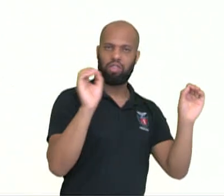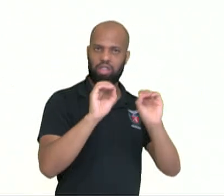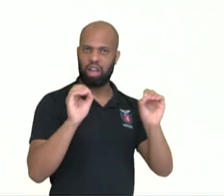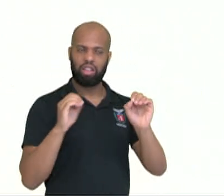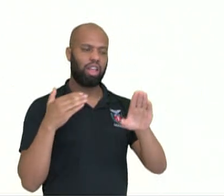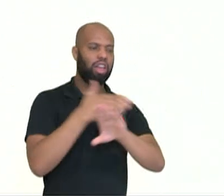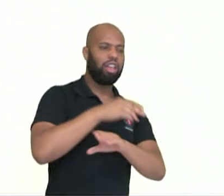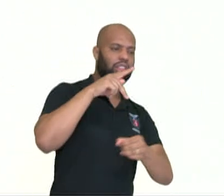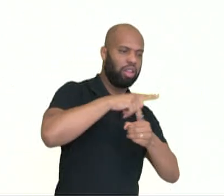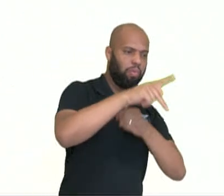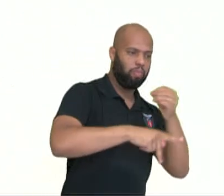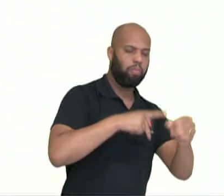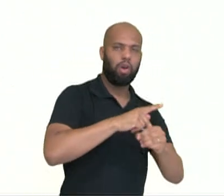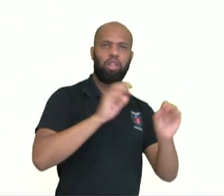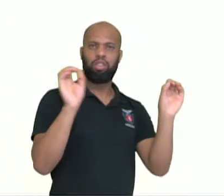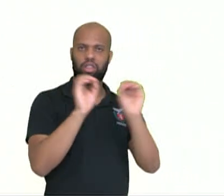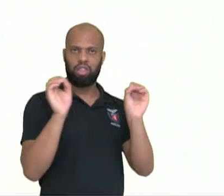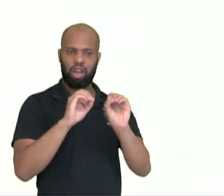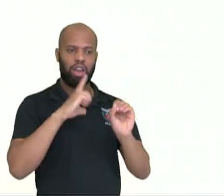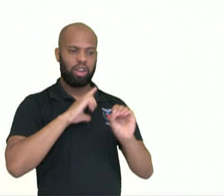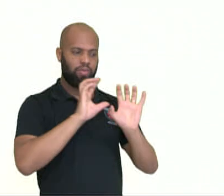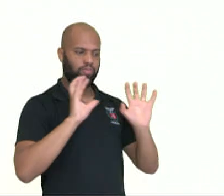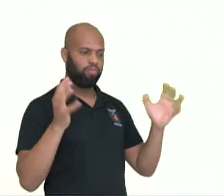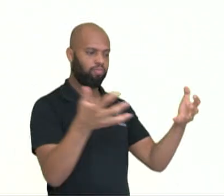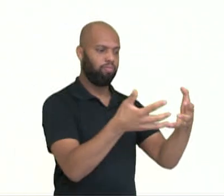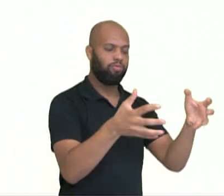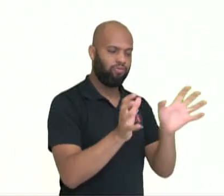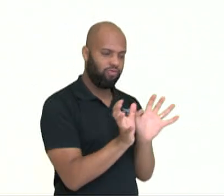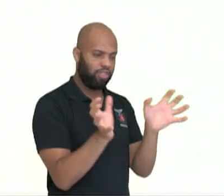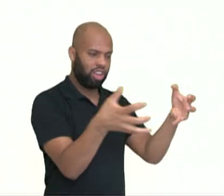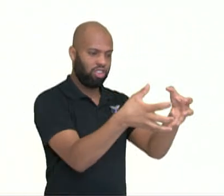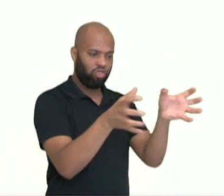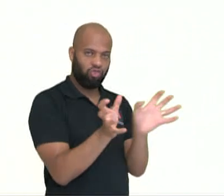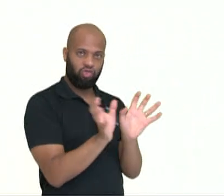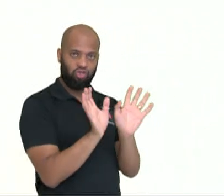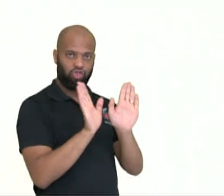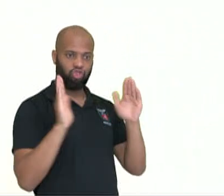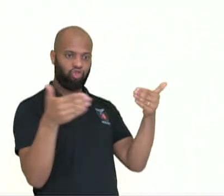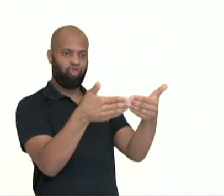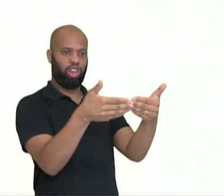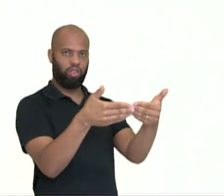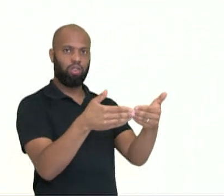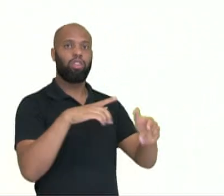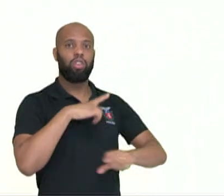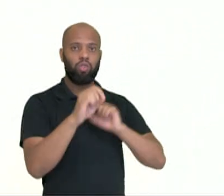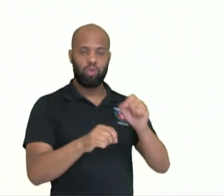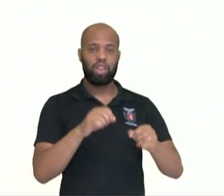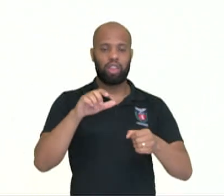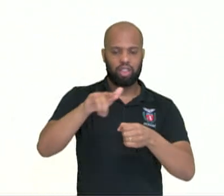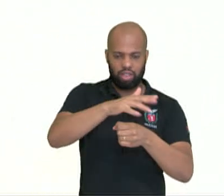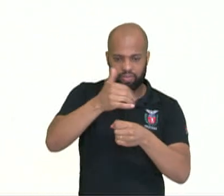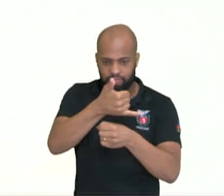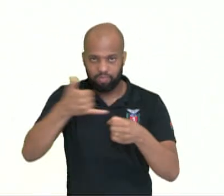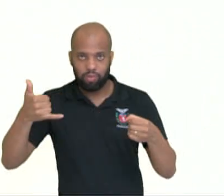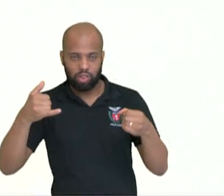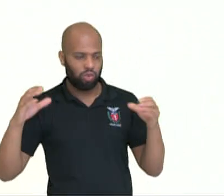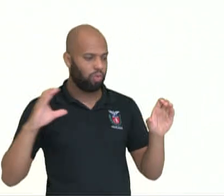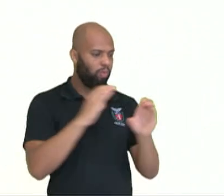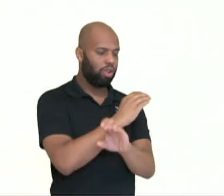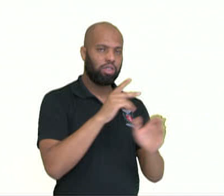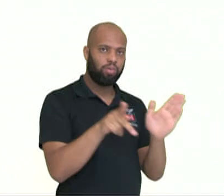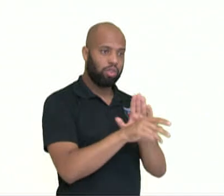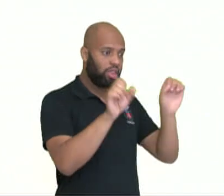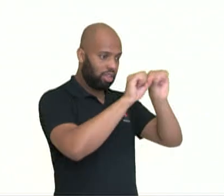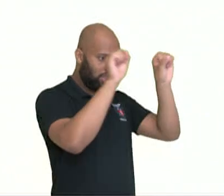está ali, não entra mais nada, está ele isoladinho. Se ele estiver isoladinho ali, a carga elétrica total desse sistema não vai